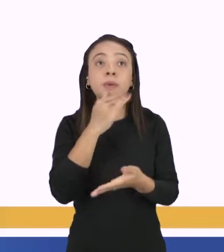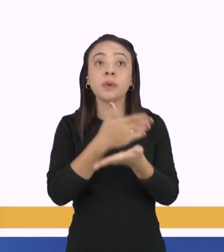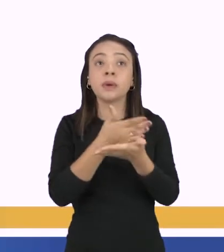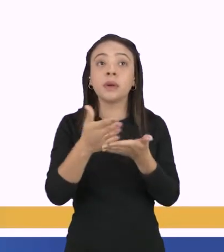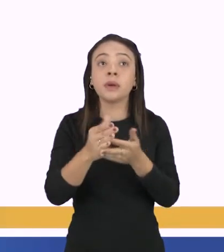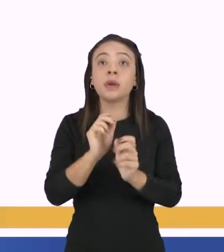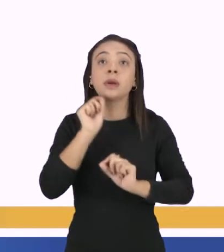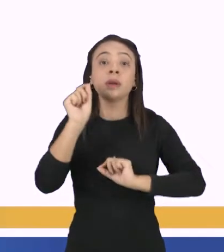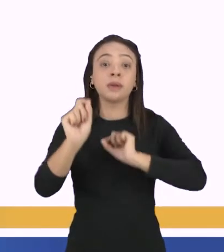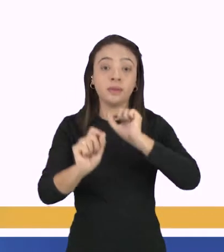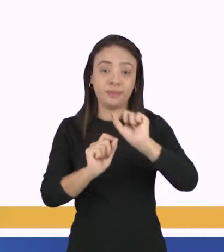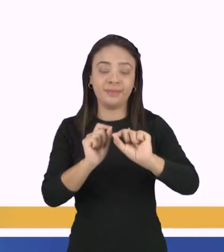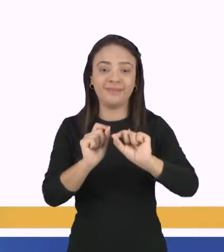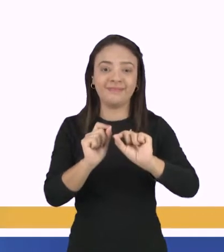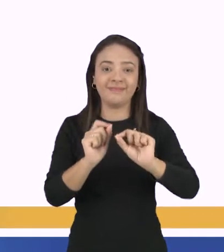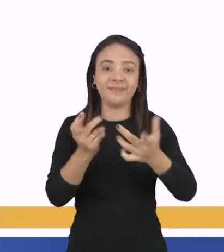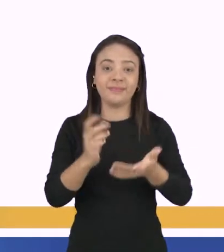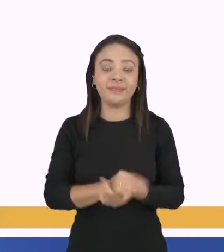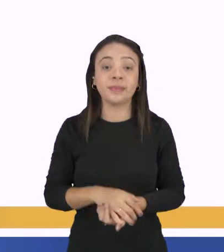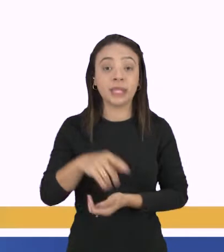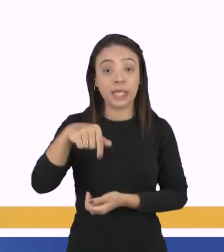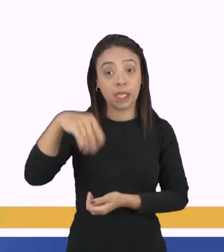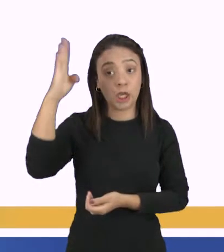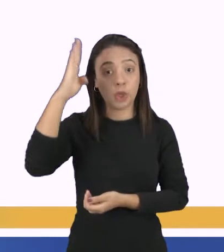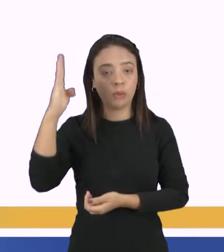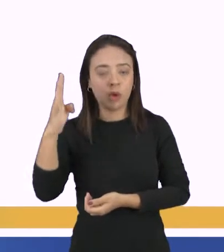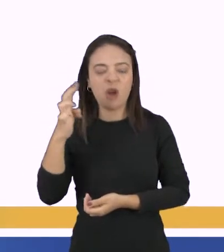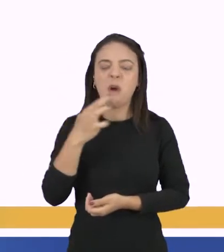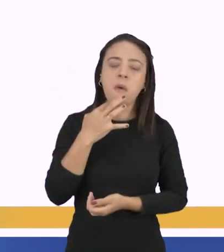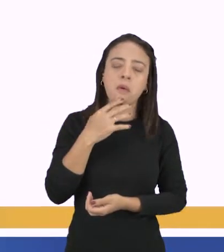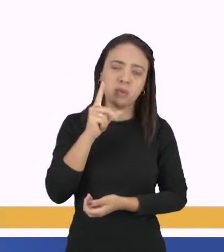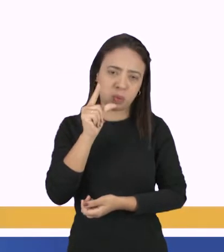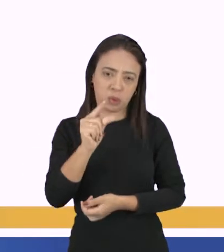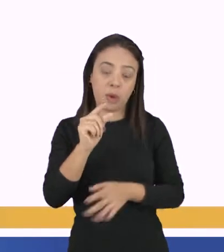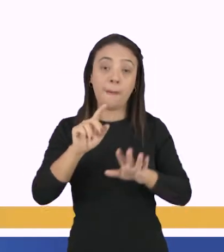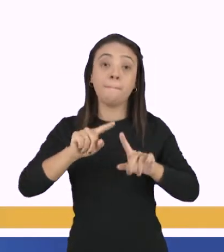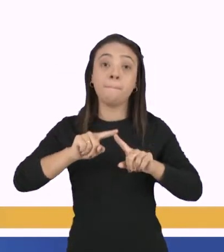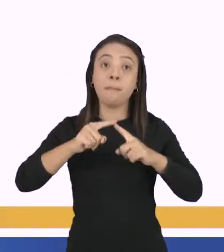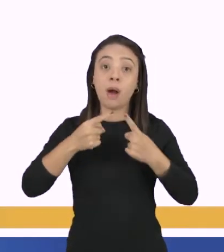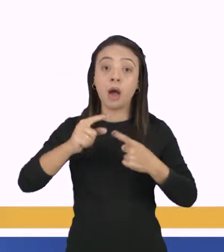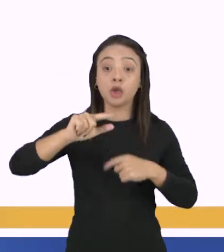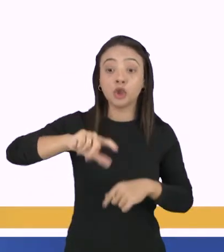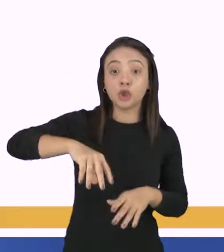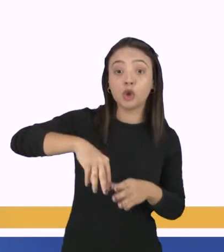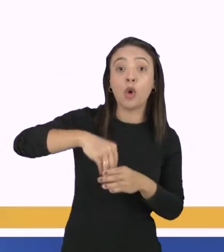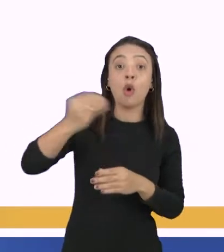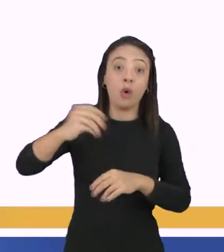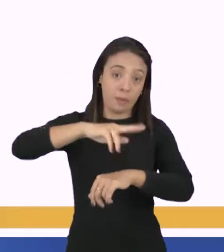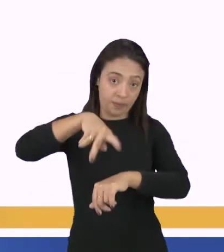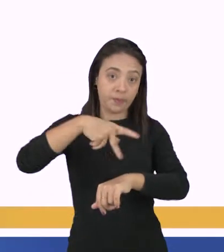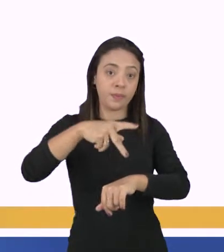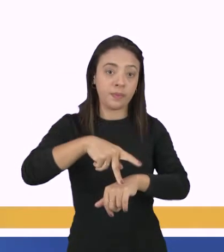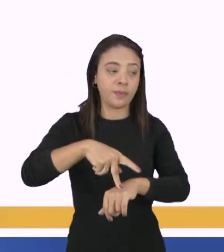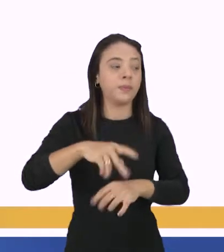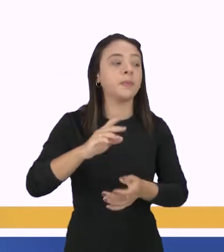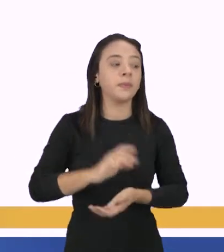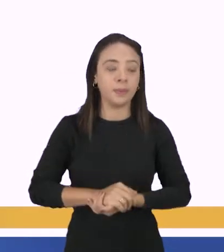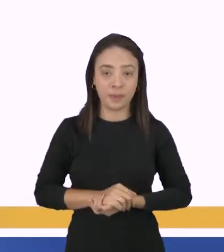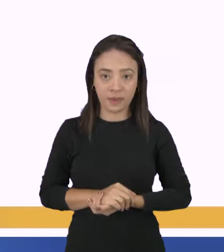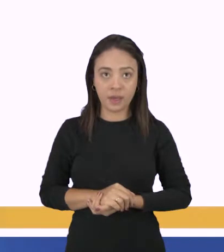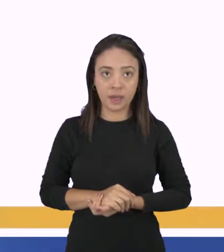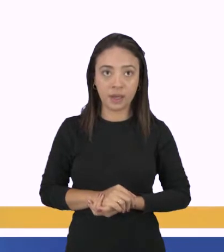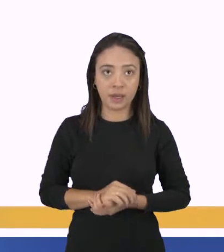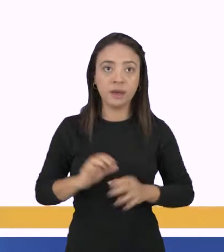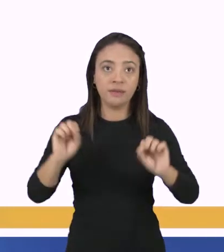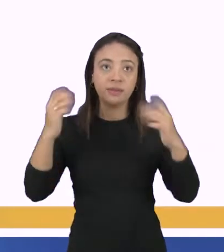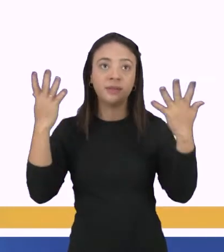St. Patrick's Day, que no Brasil não é tão conhecido, mas lá para fora ele é mais comemorado. Então, isso é uma